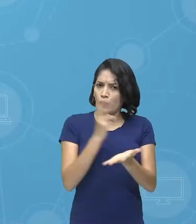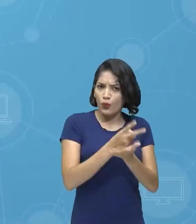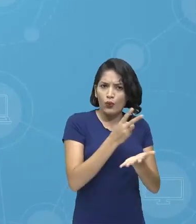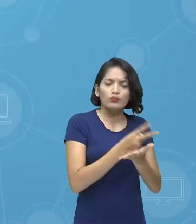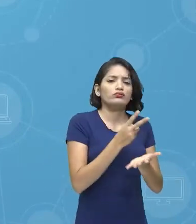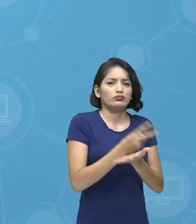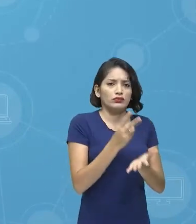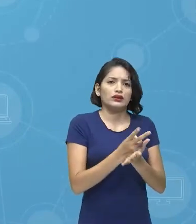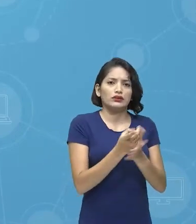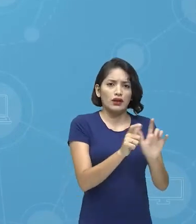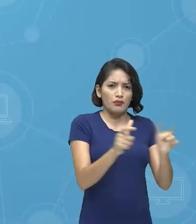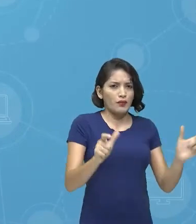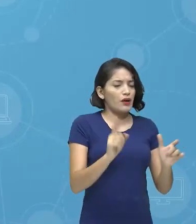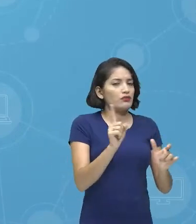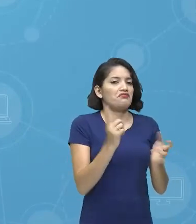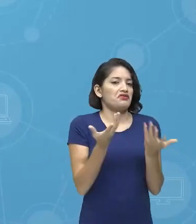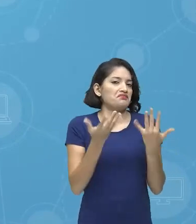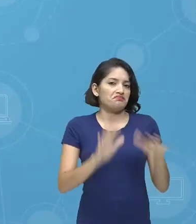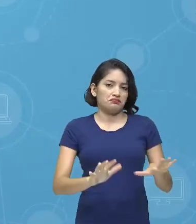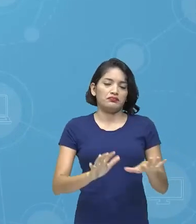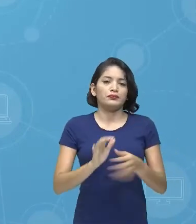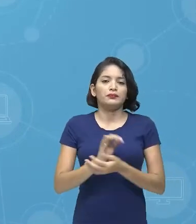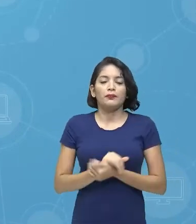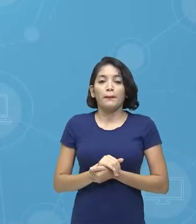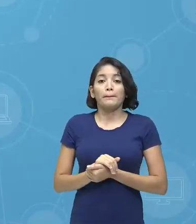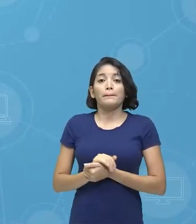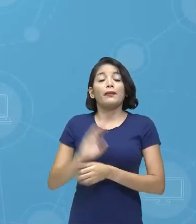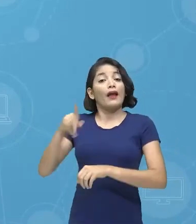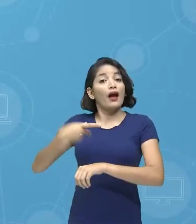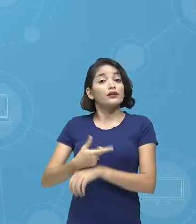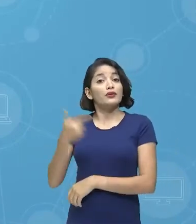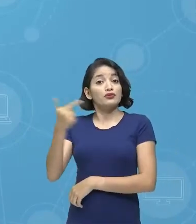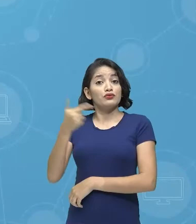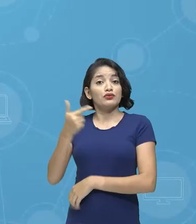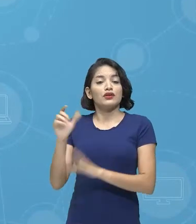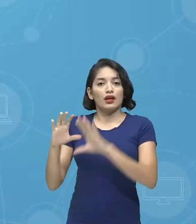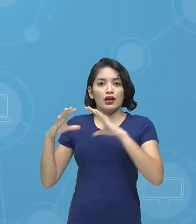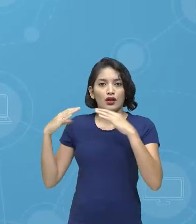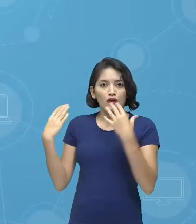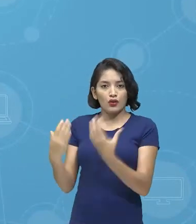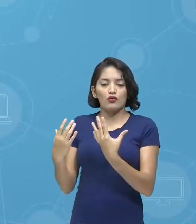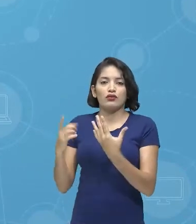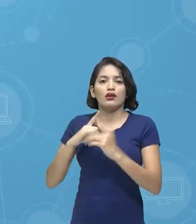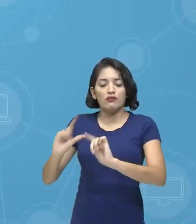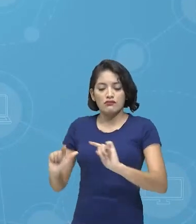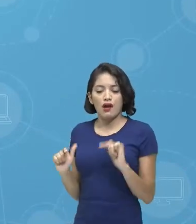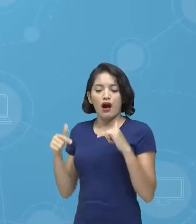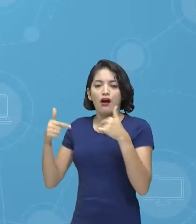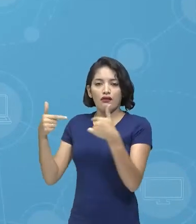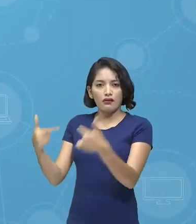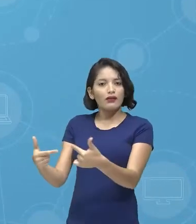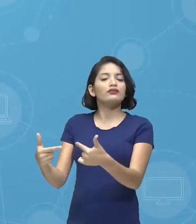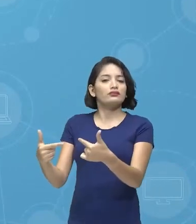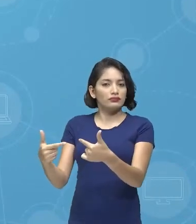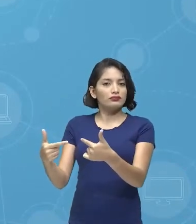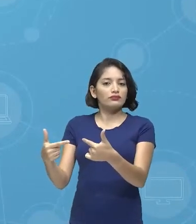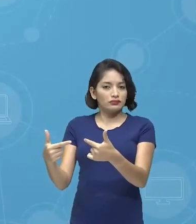sua metrópole. Não foi aceito, obviamente. E aí, no segundo congresso, eu vou ter essa ação aí